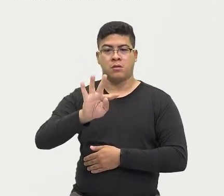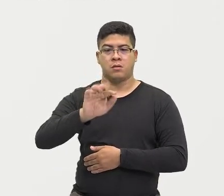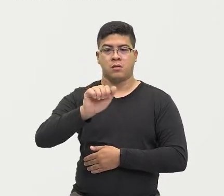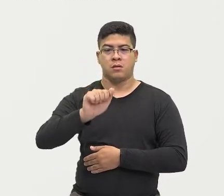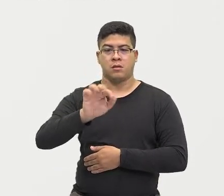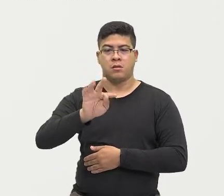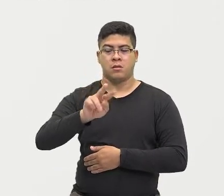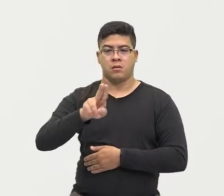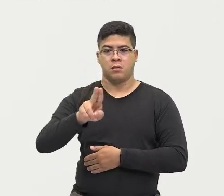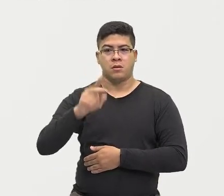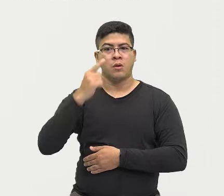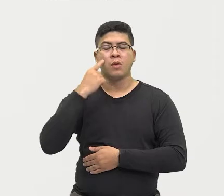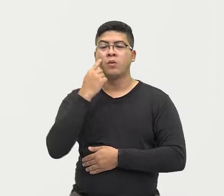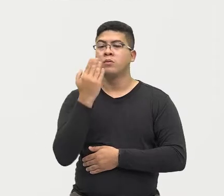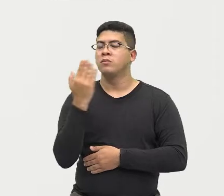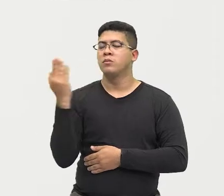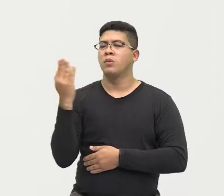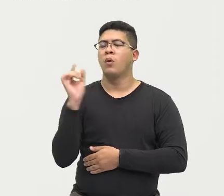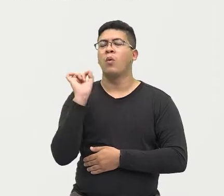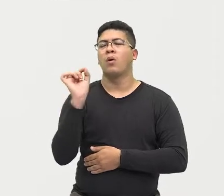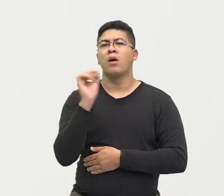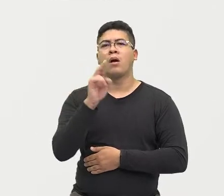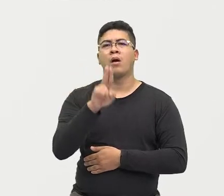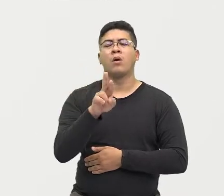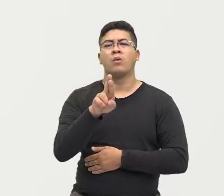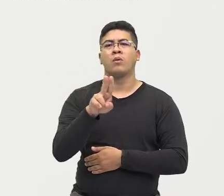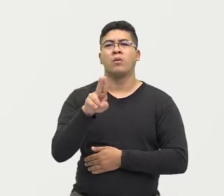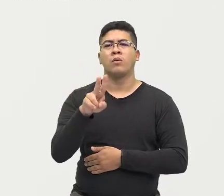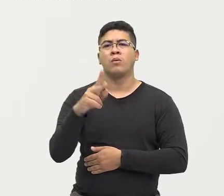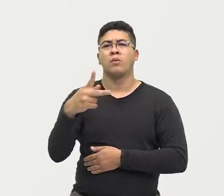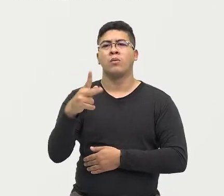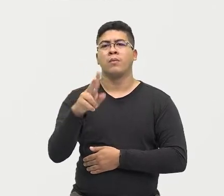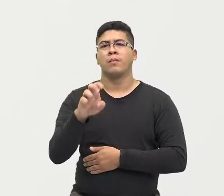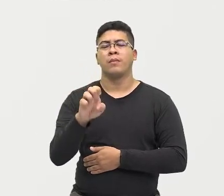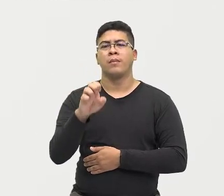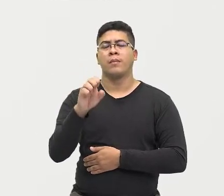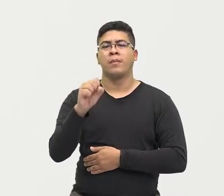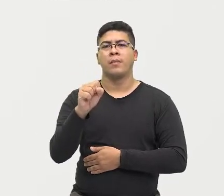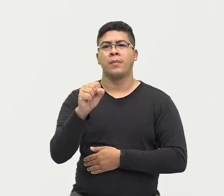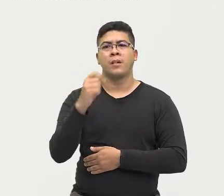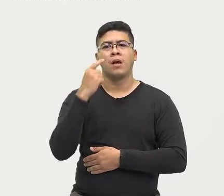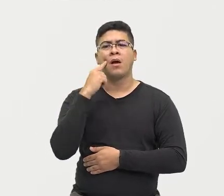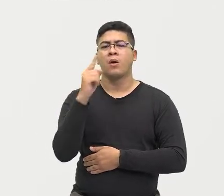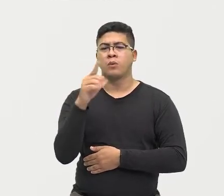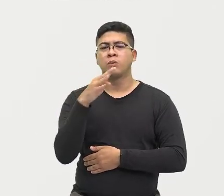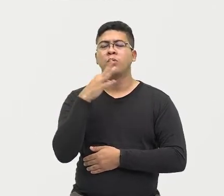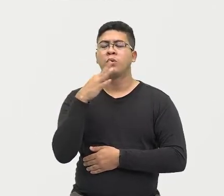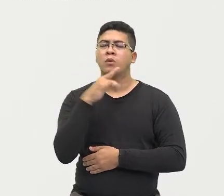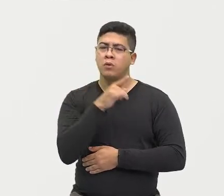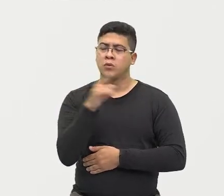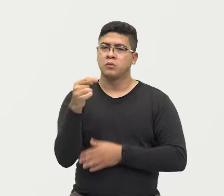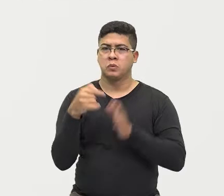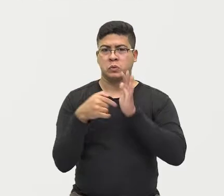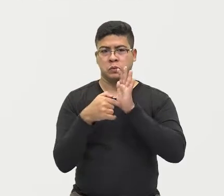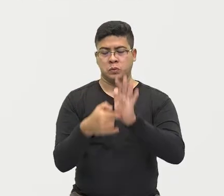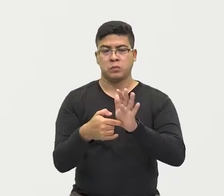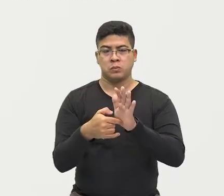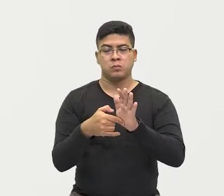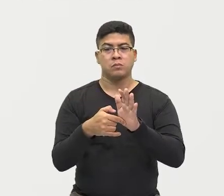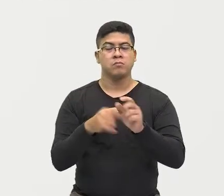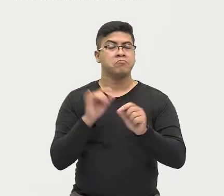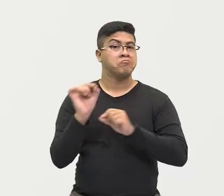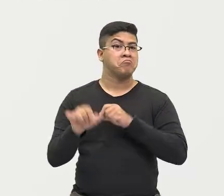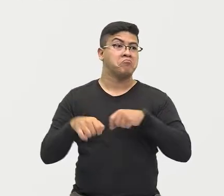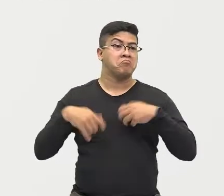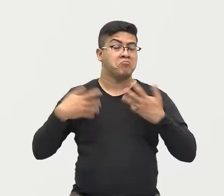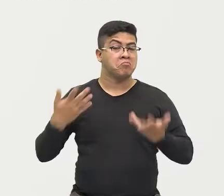como Urupês. O que é Urupês? Urupês, se você não conhece, daqui a pouquinho nós vamos mostrar para você,